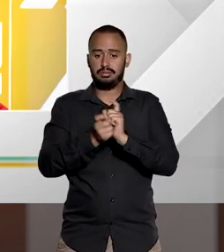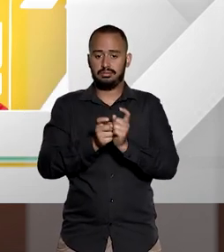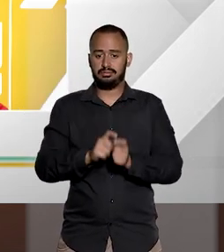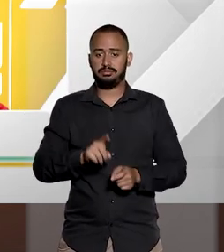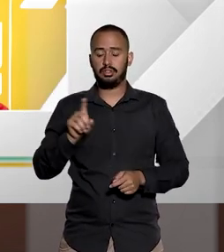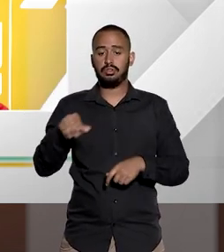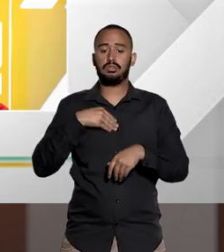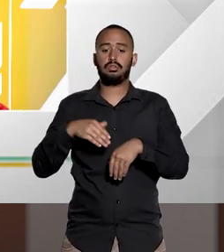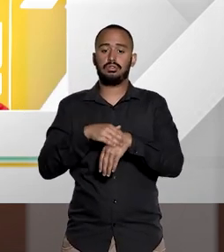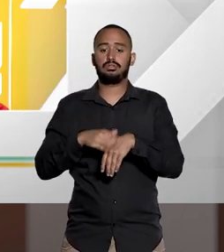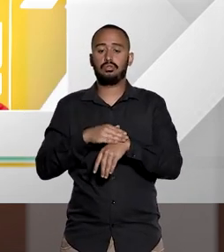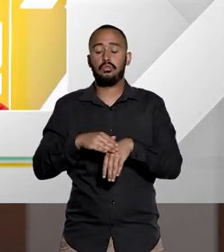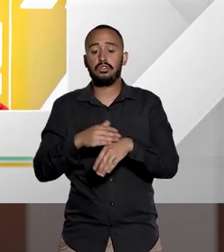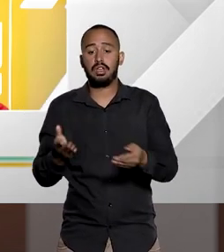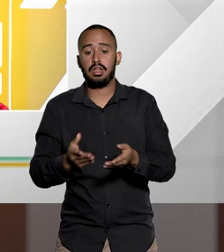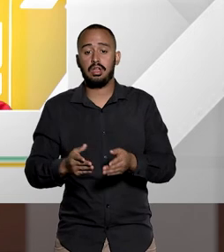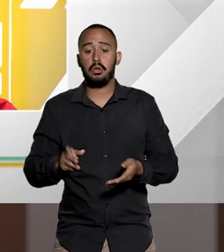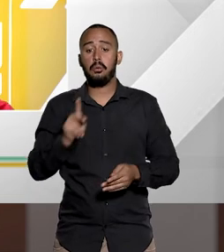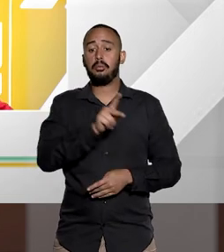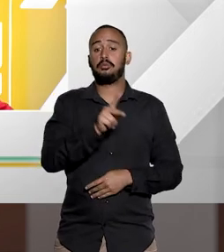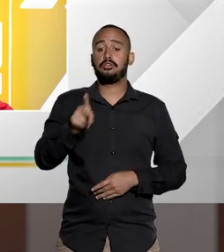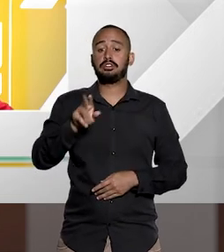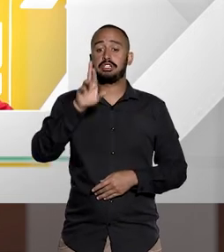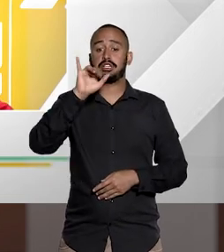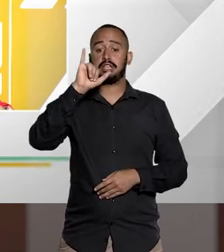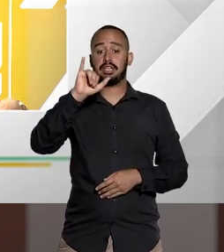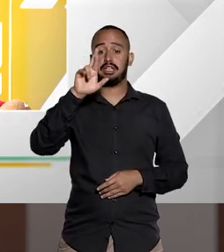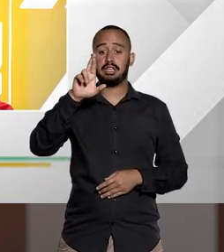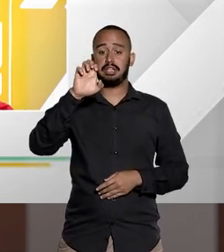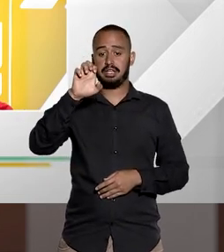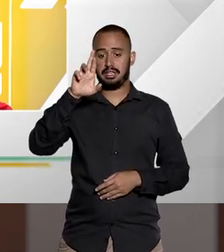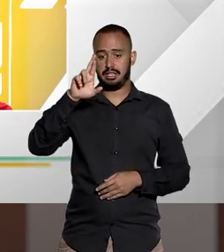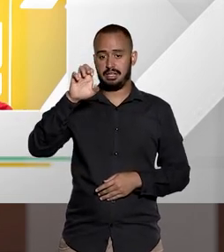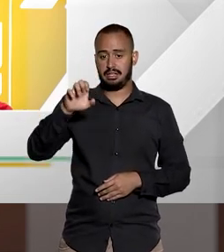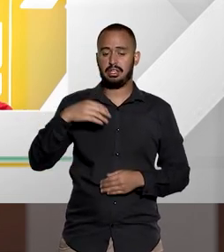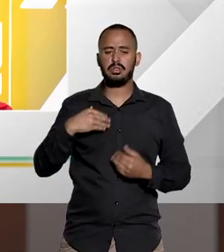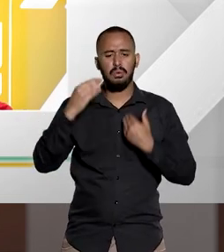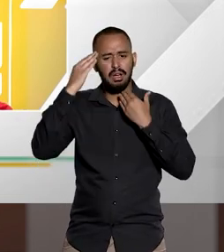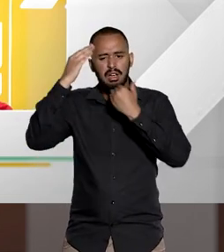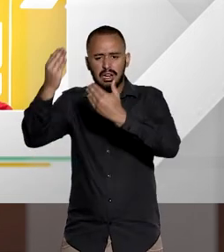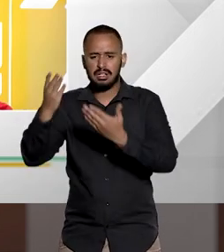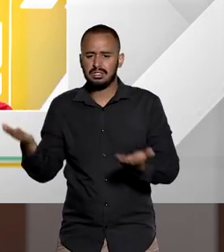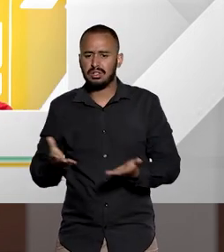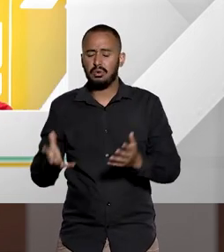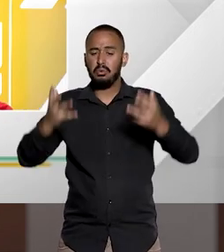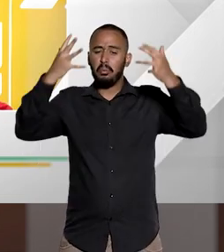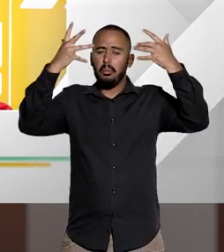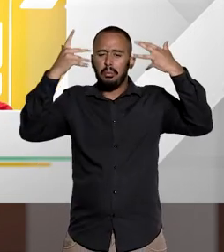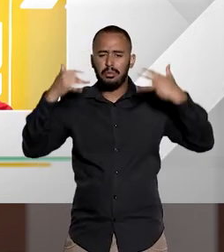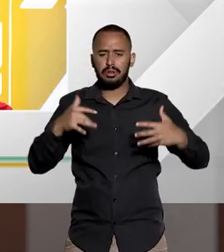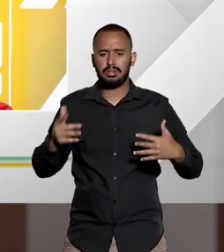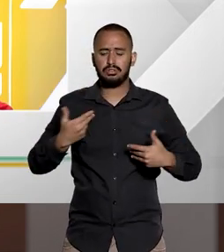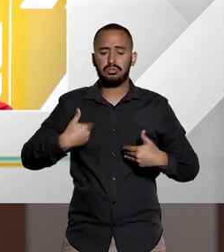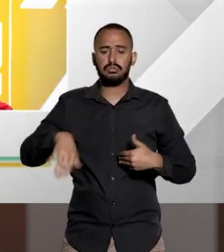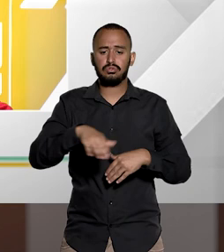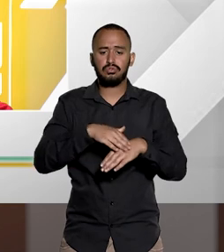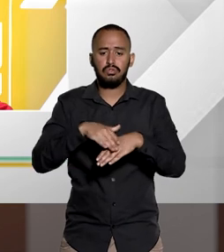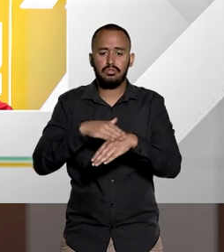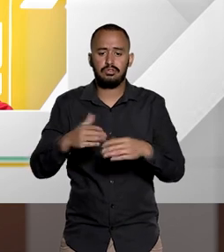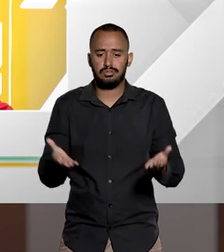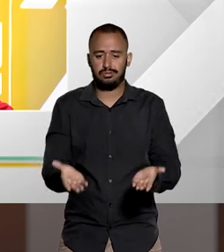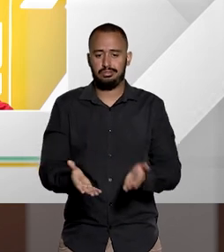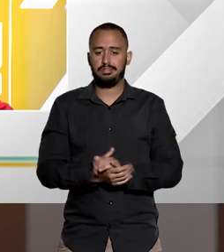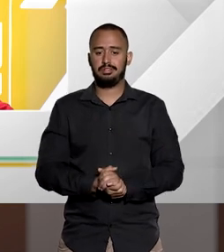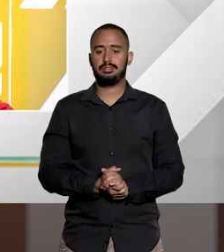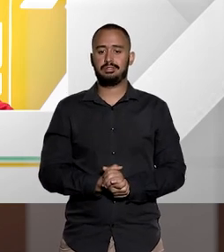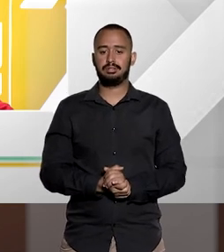administrativos. Nós conversamos com a professora Irene Patrícia Nohara, a quem eu agradeço todos os esclarecimentos na nossa conversa de